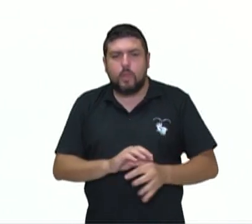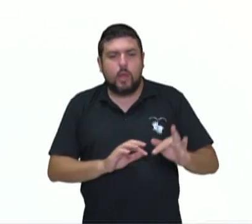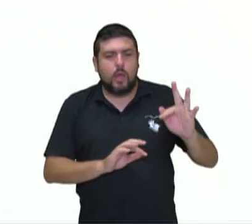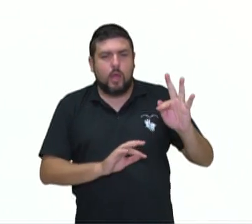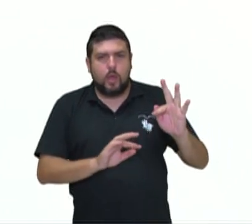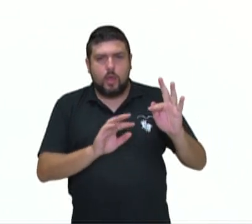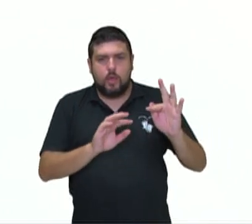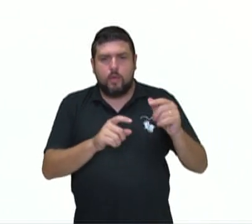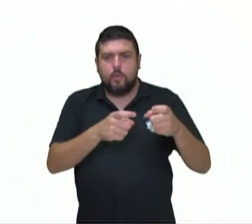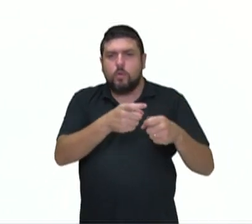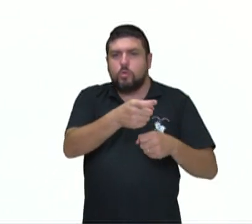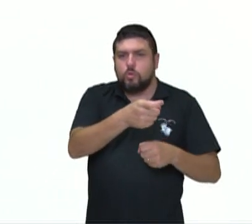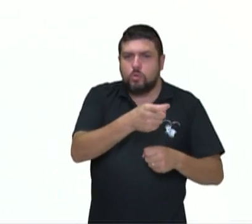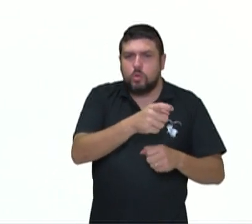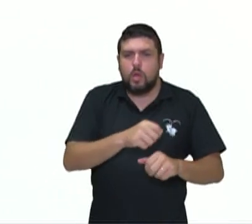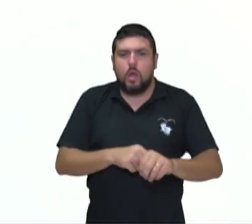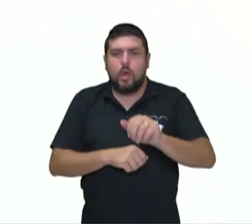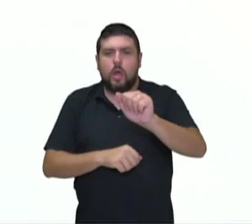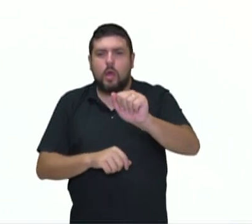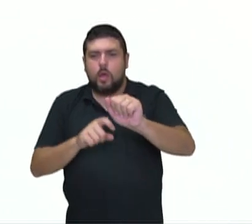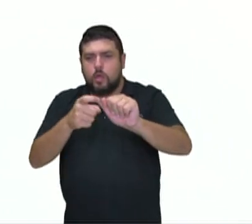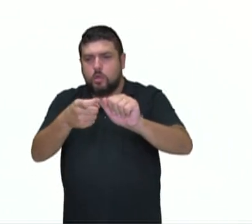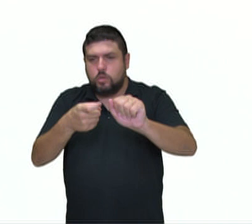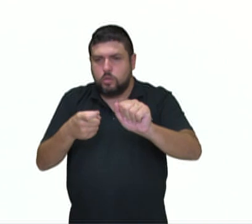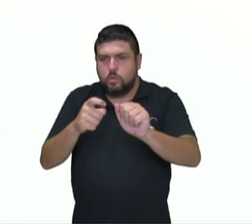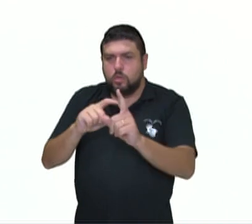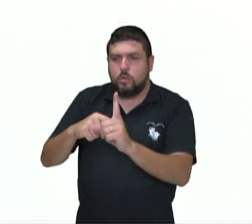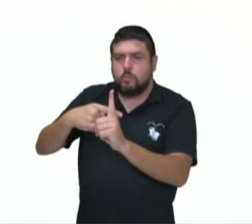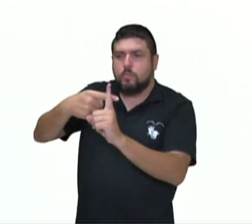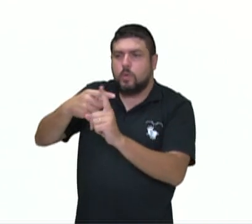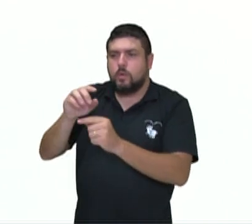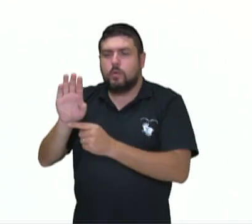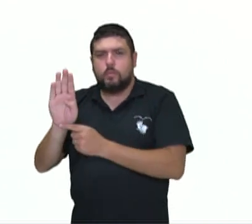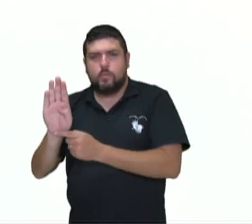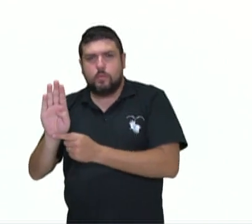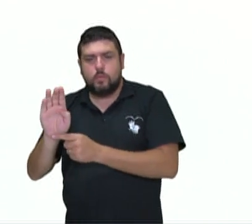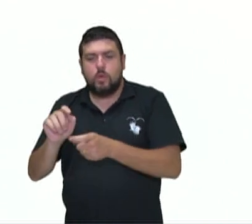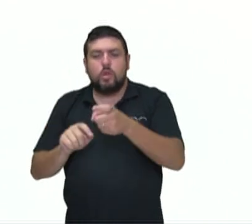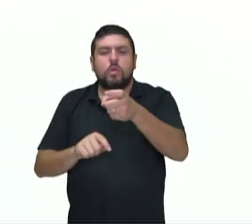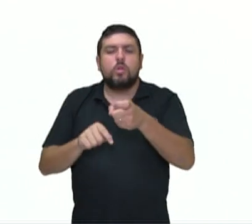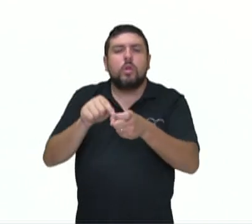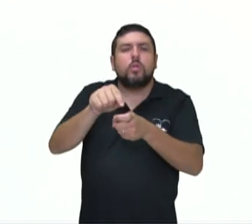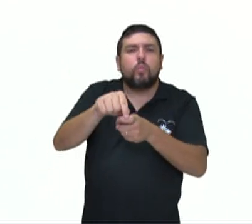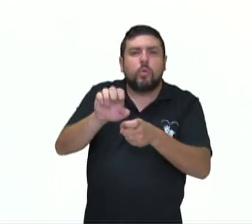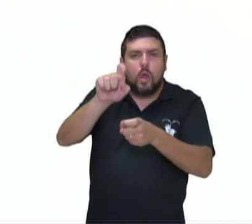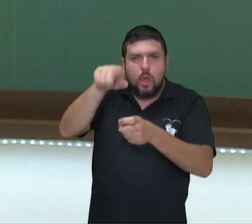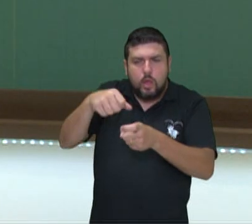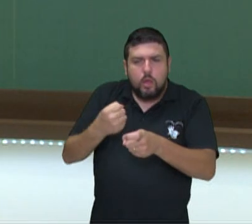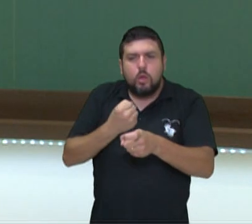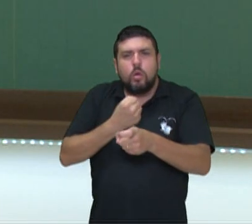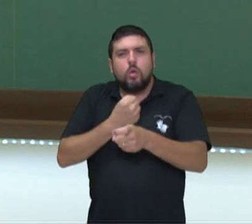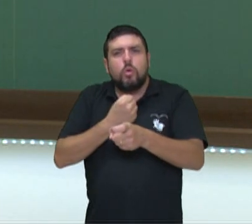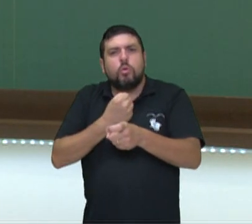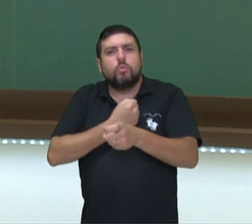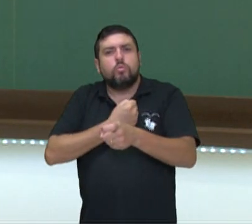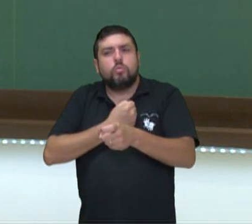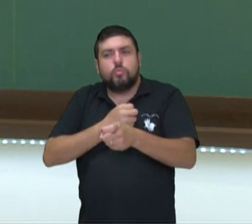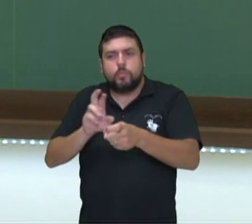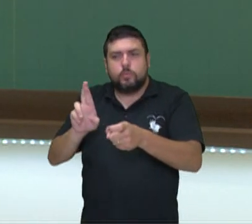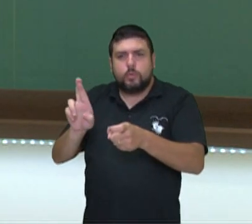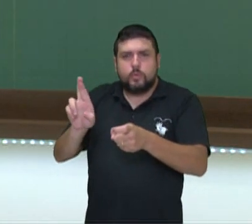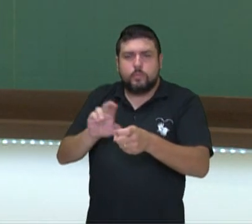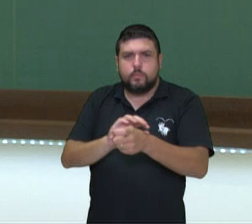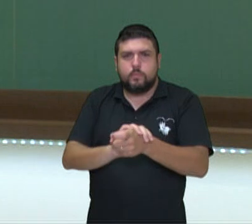igual a x mais b para todo x pertencente ao conjunto dos números reais, certo? Então, a e